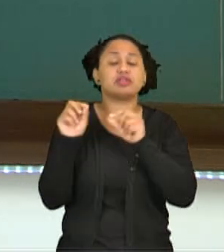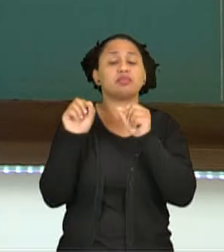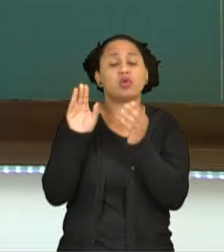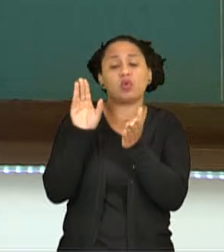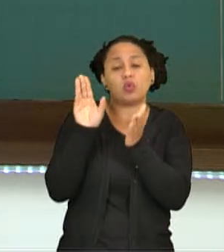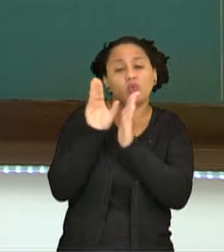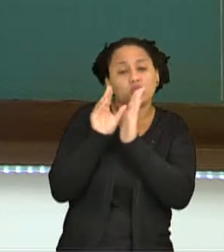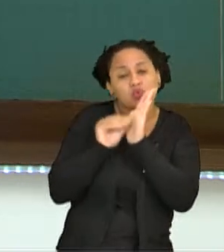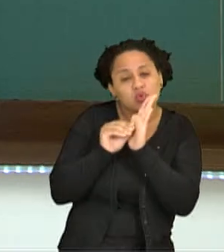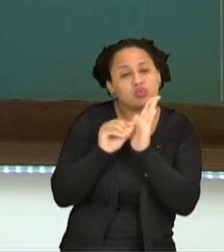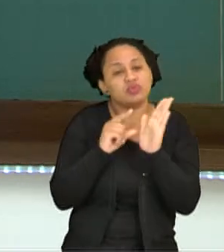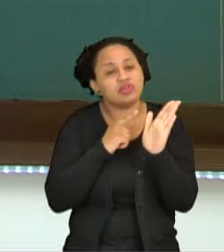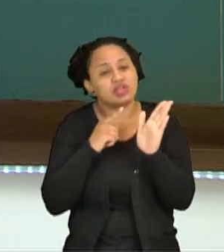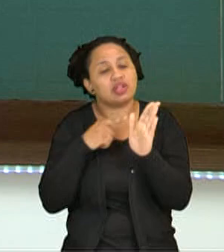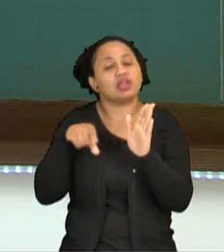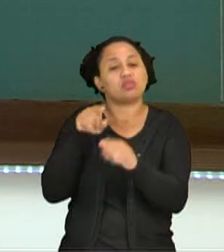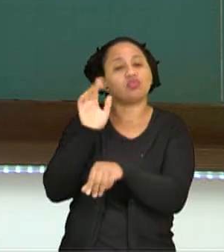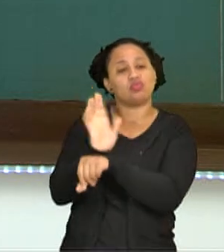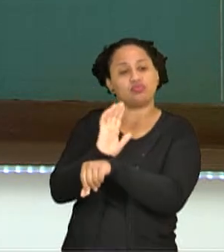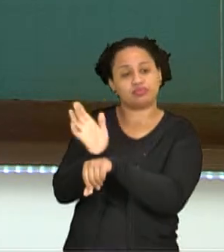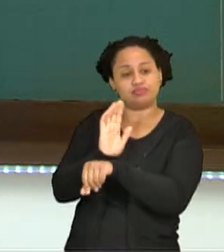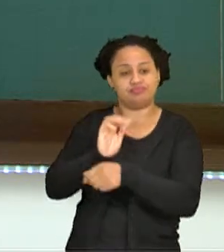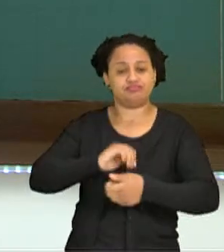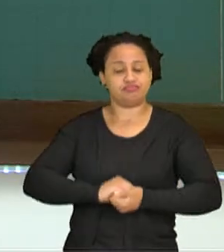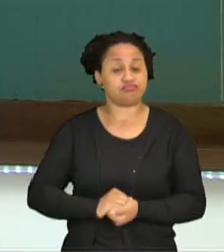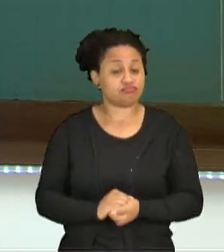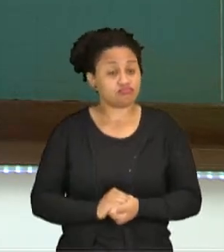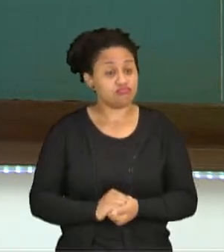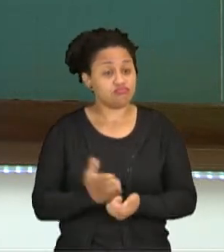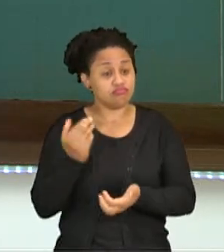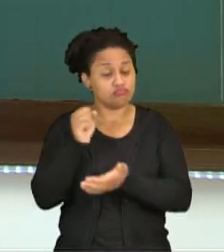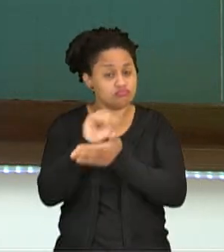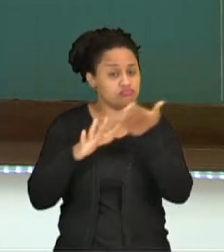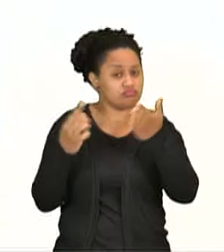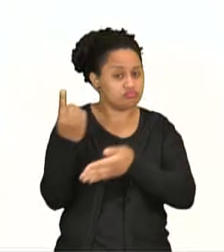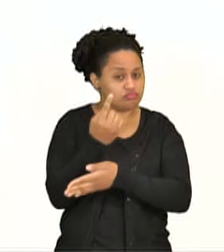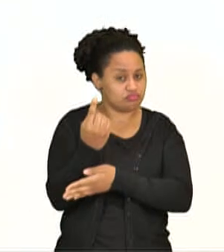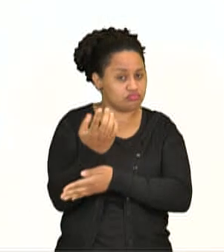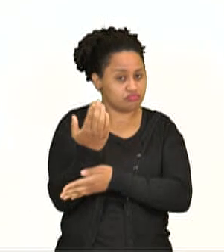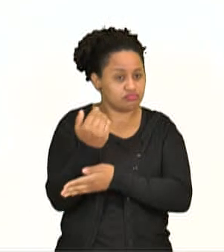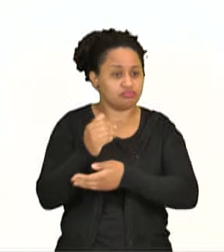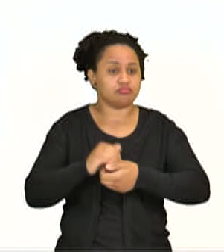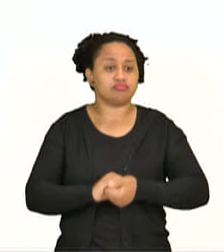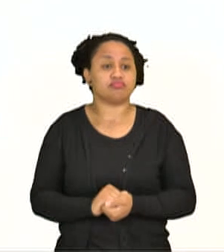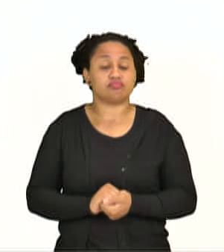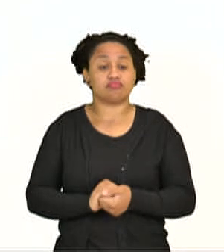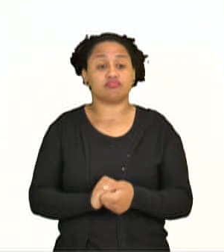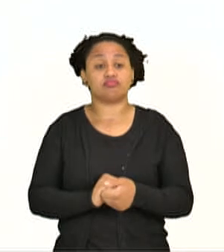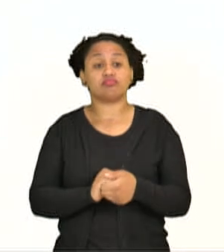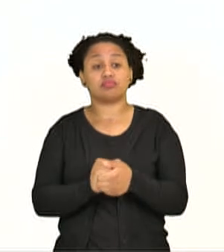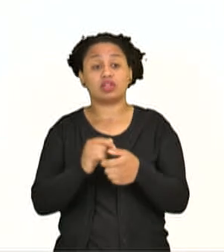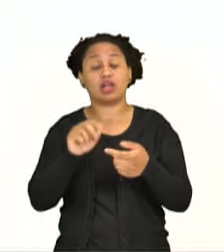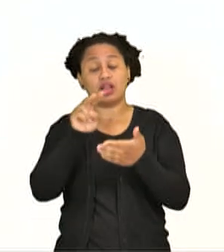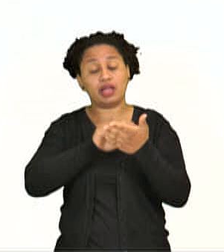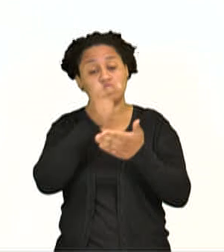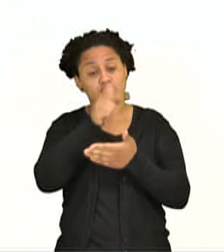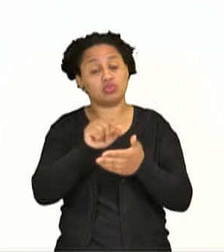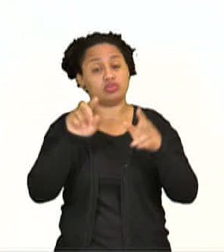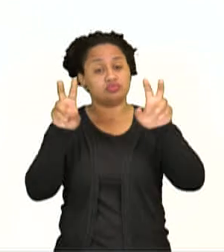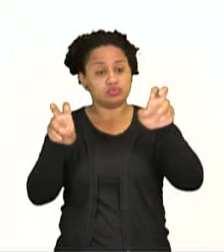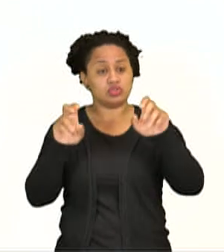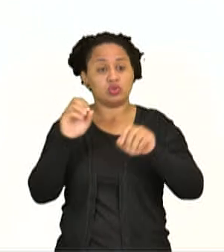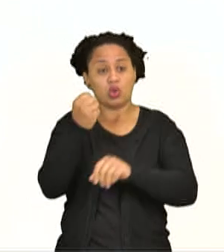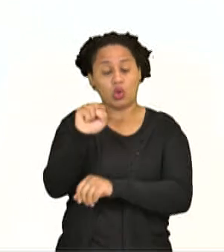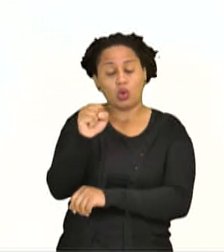conteúdo já sobre o filme. Vamos para a primeira atividade desse trecho? Releia o título. 8 Mulheres